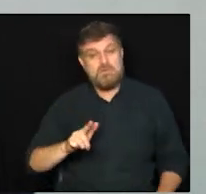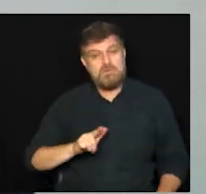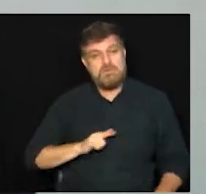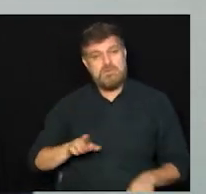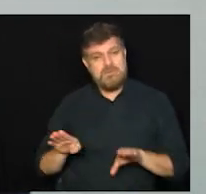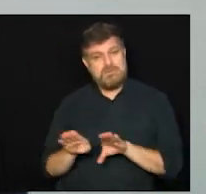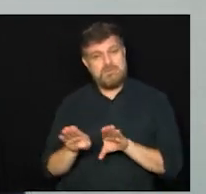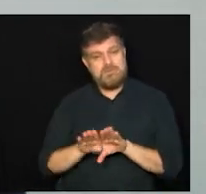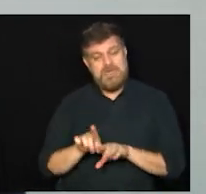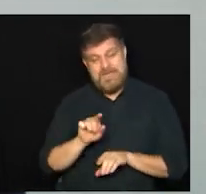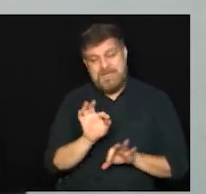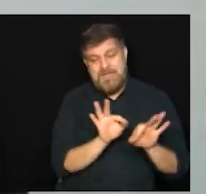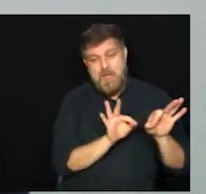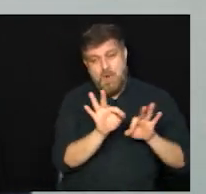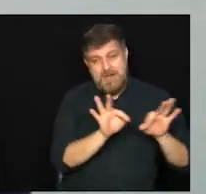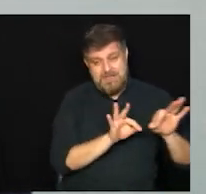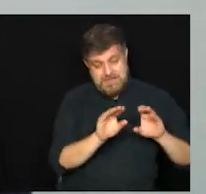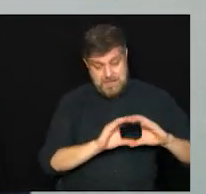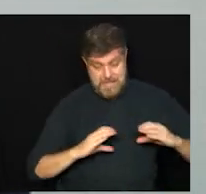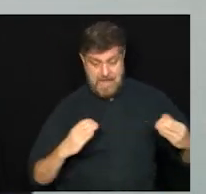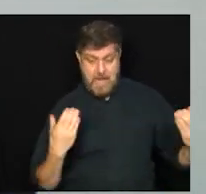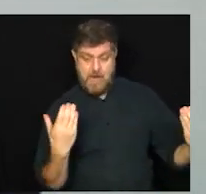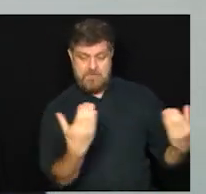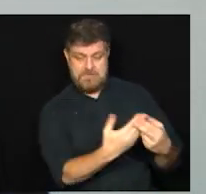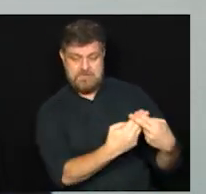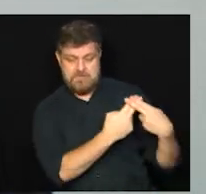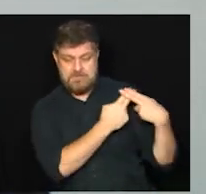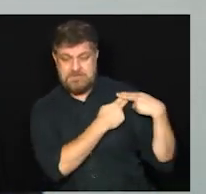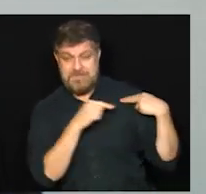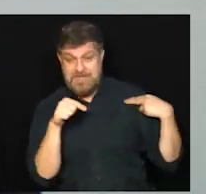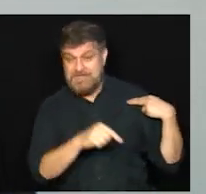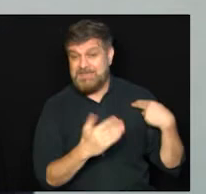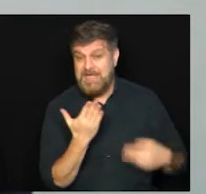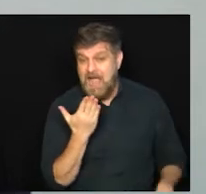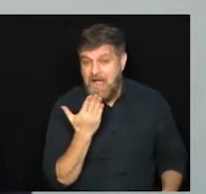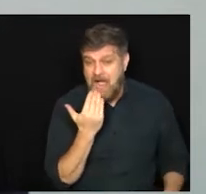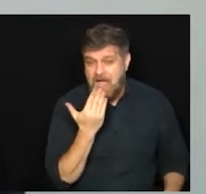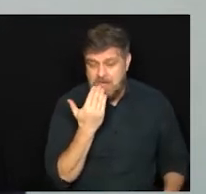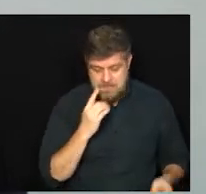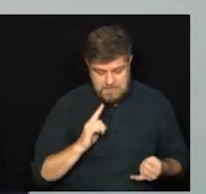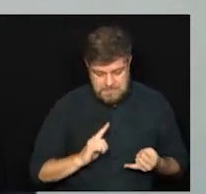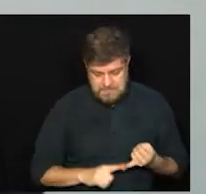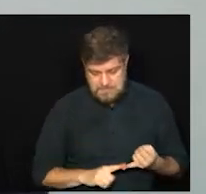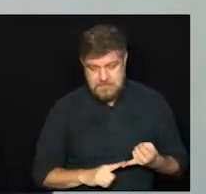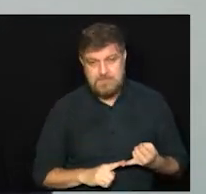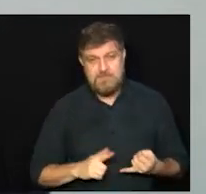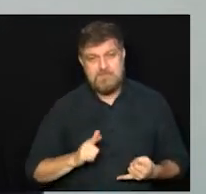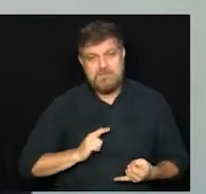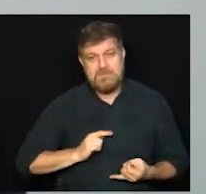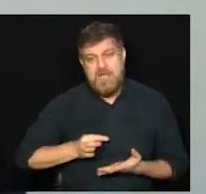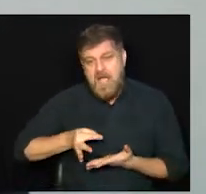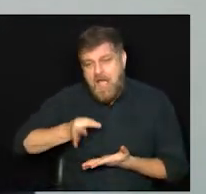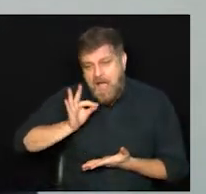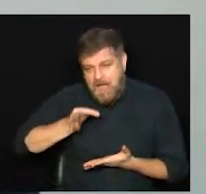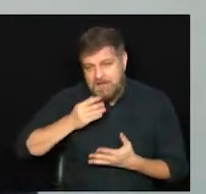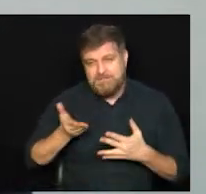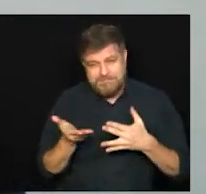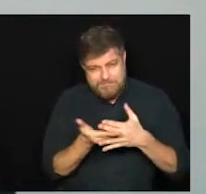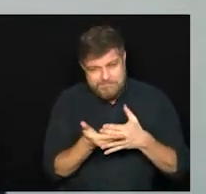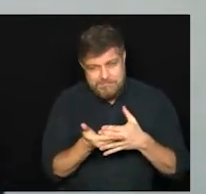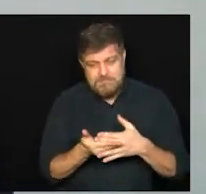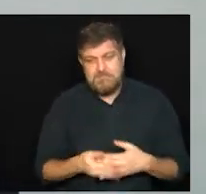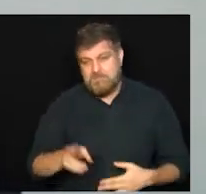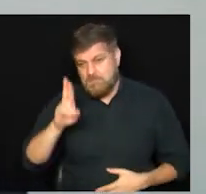quem está organizando a convenção, ela tem que oferecer alimentação para as pessoas, né? Então ela oferece o coffee break, ela oferece o almoço,